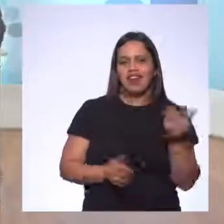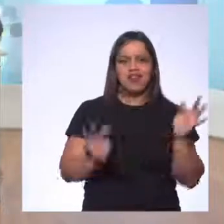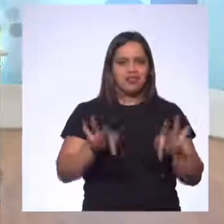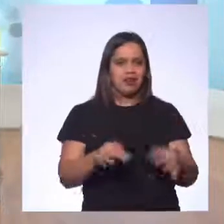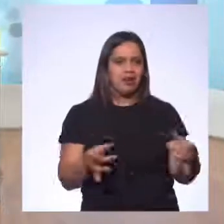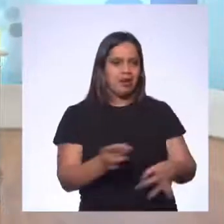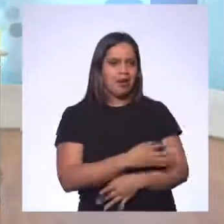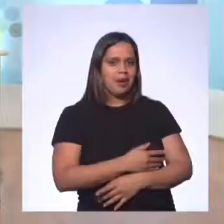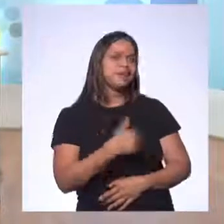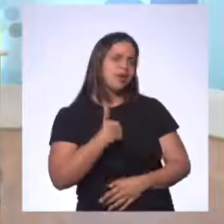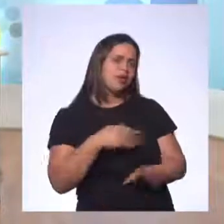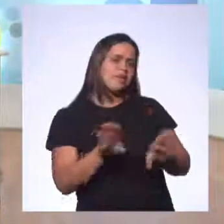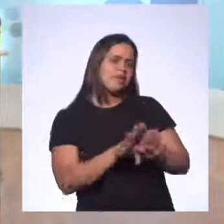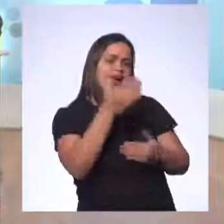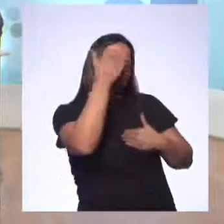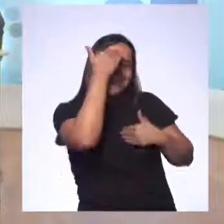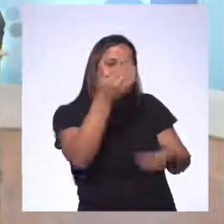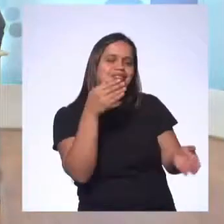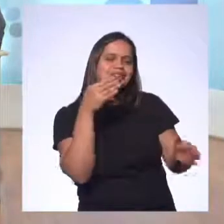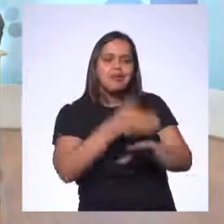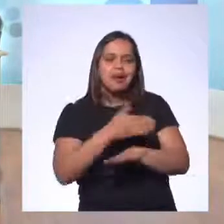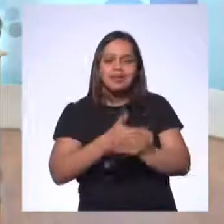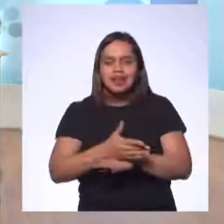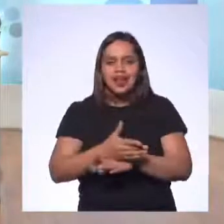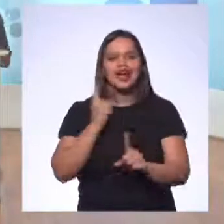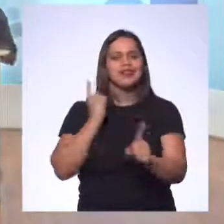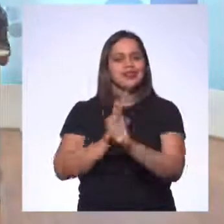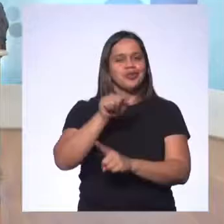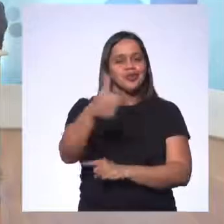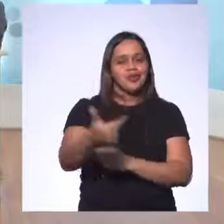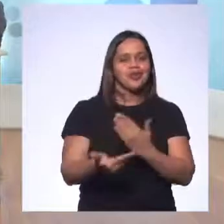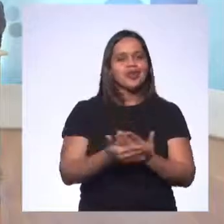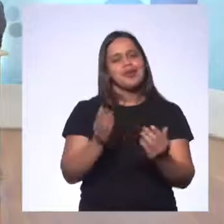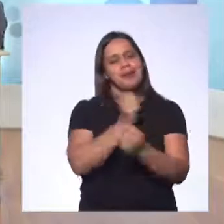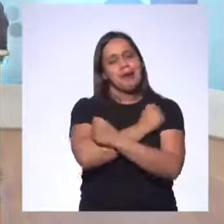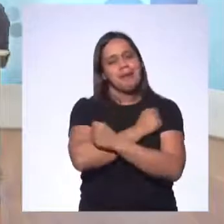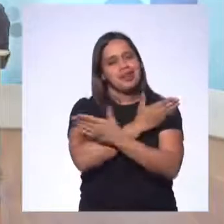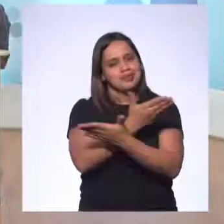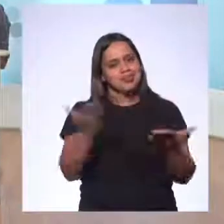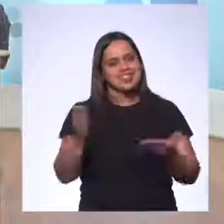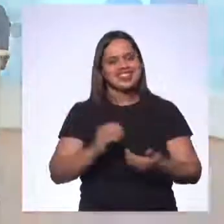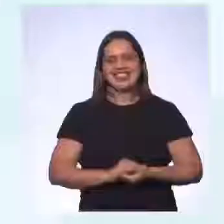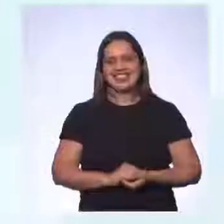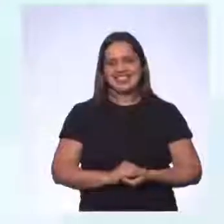Eu que agradeço a participação e estaremos juntos na próxima aula. Um abraço.